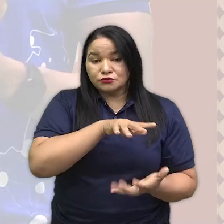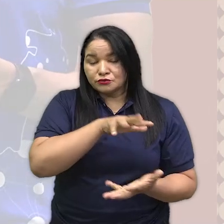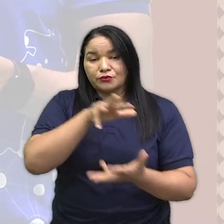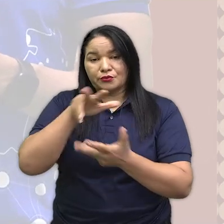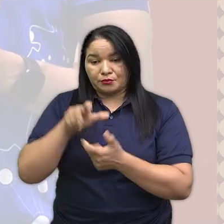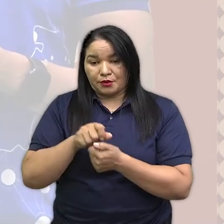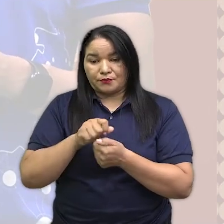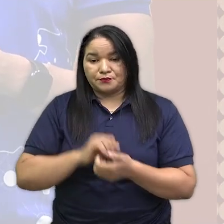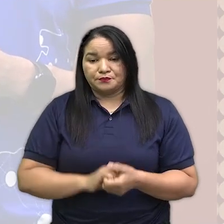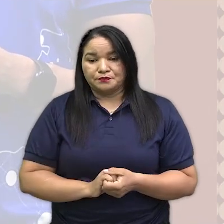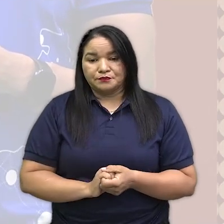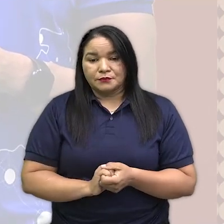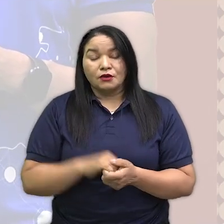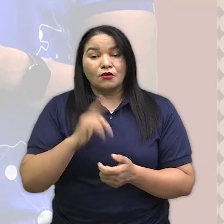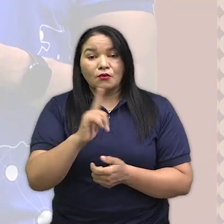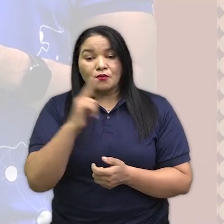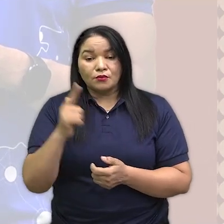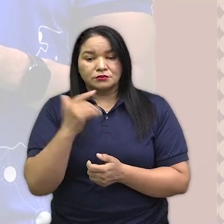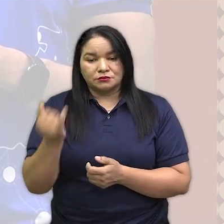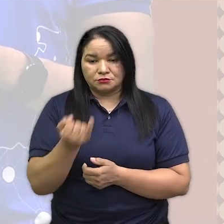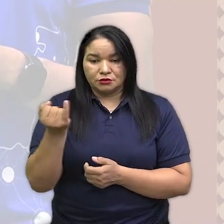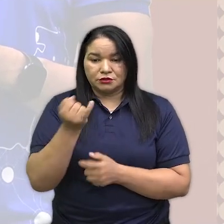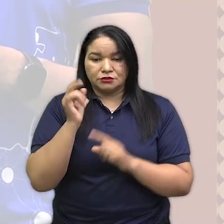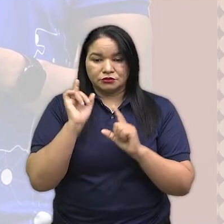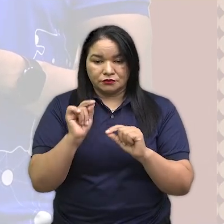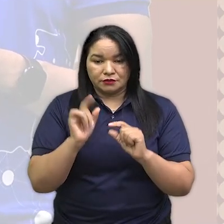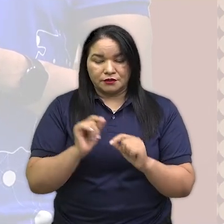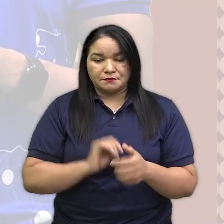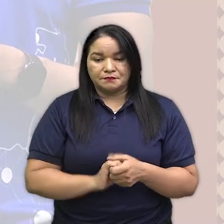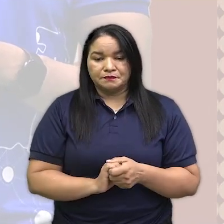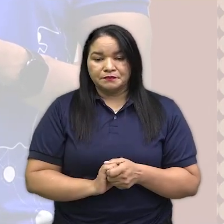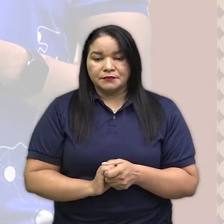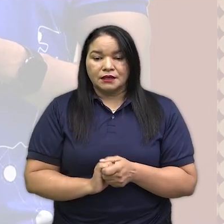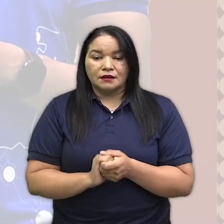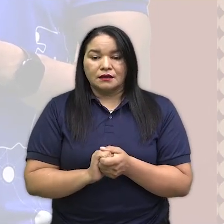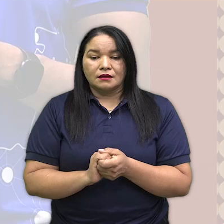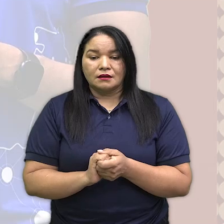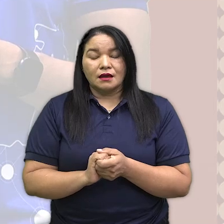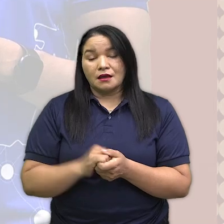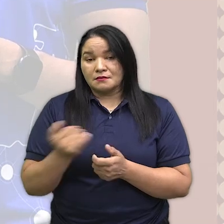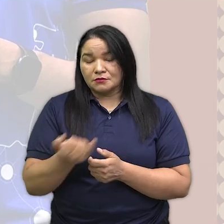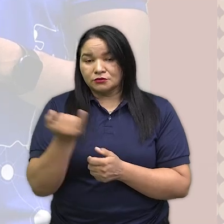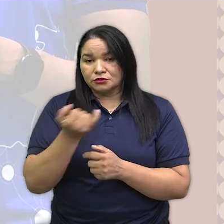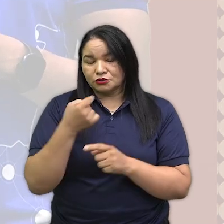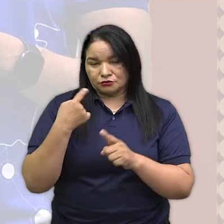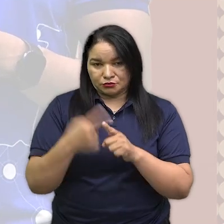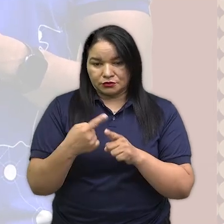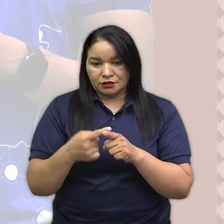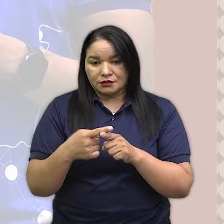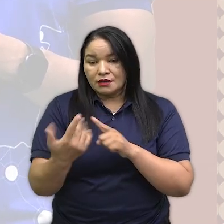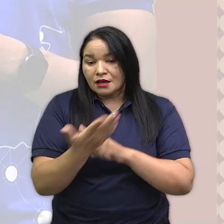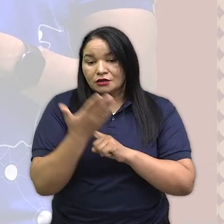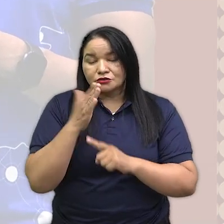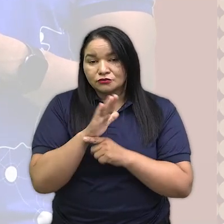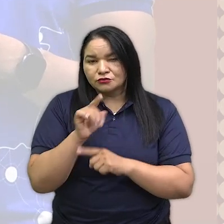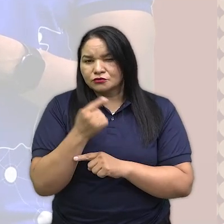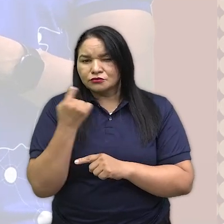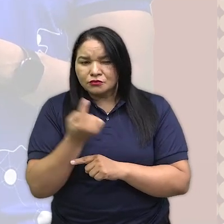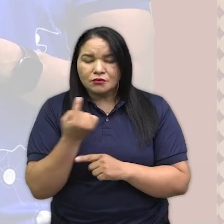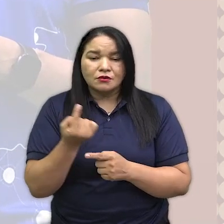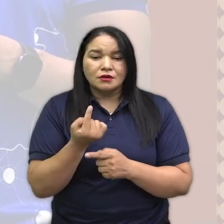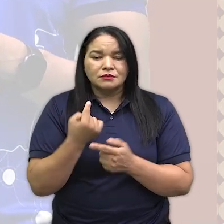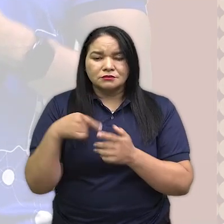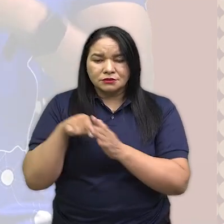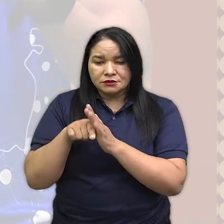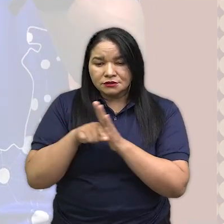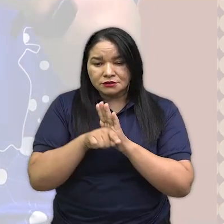Outro tópico que eu gostaria de destacar é que a geopolítica ela acaba sendo muito importante também para a gente examinar as disputas ali